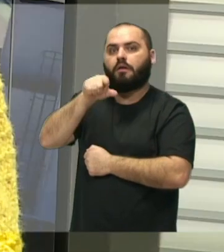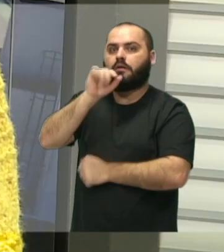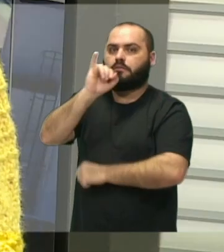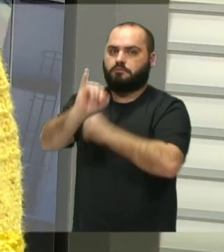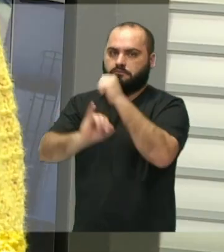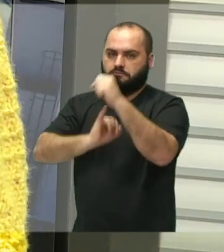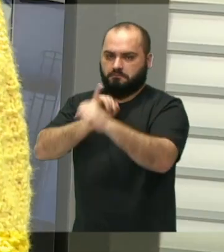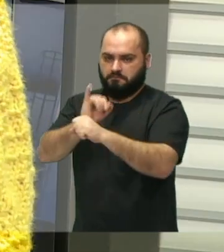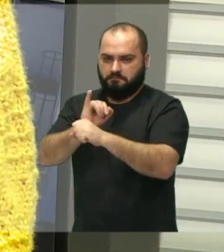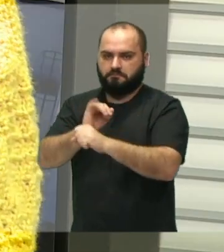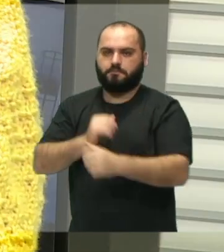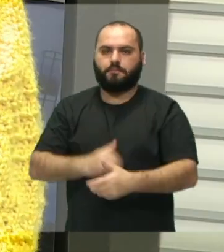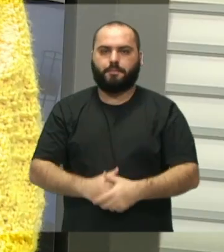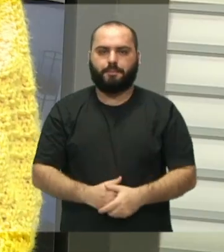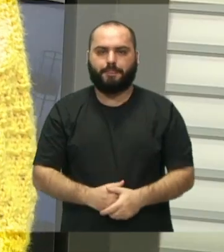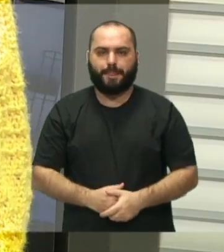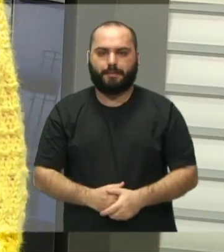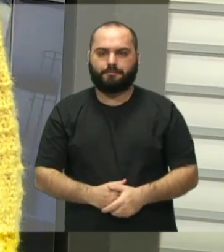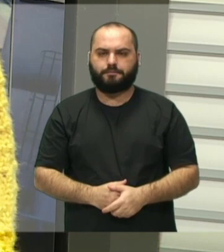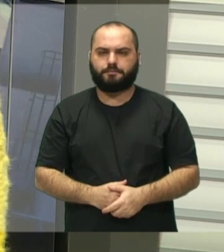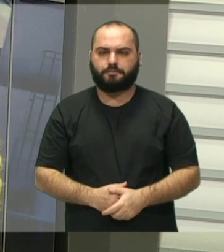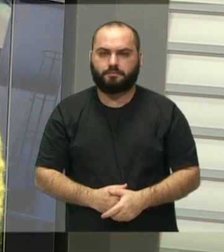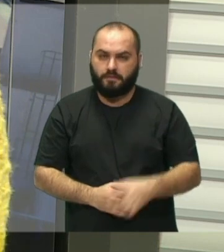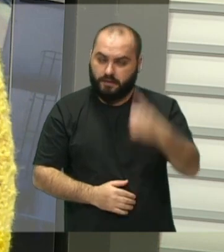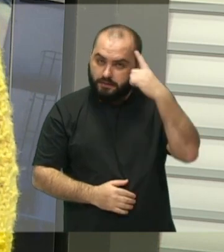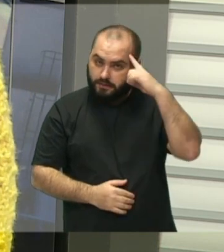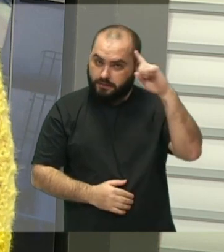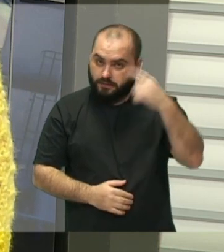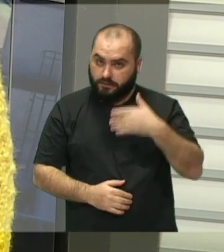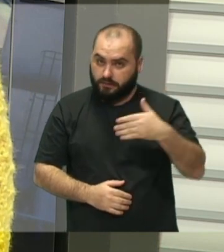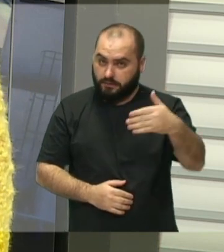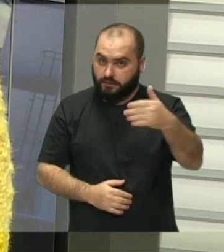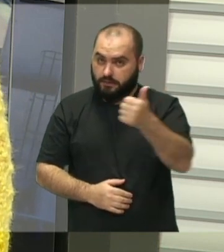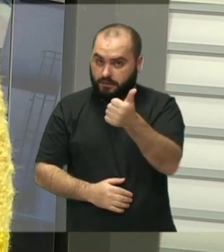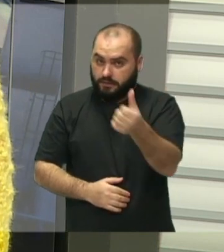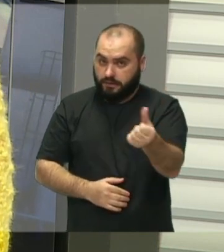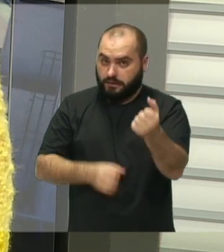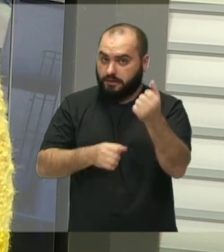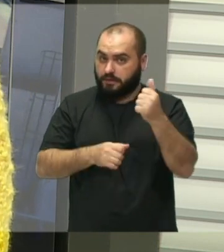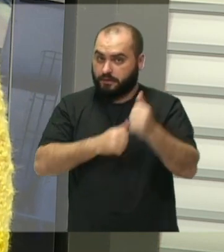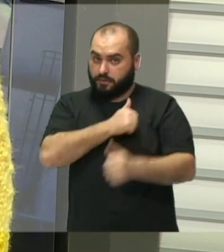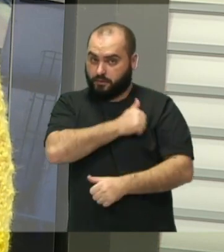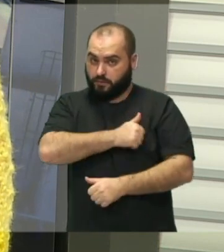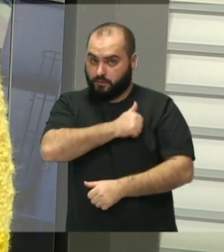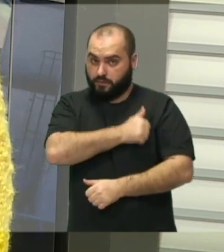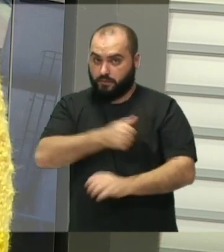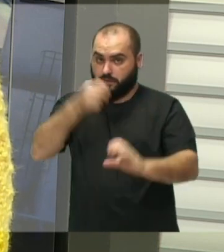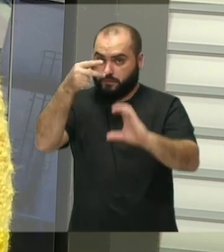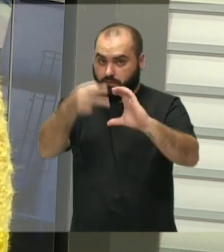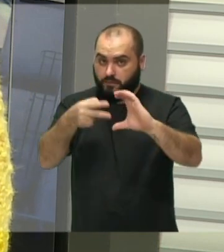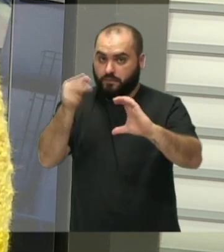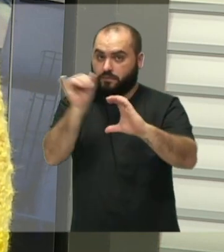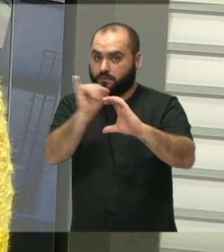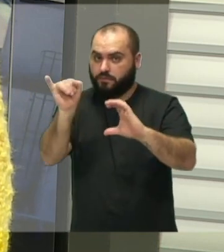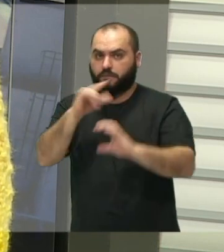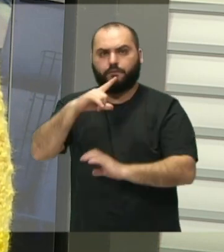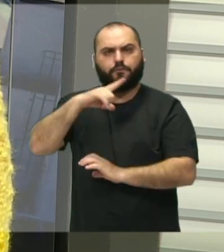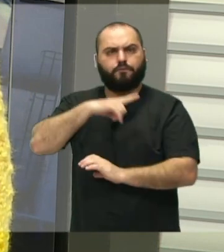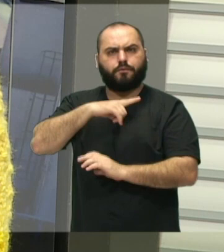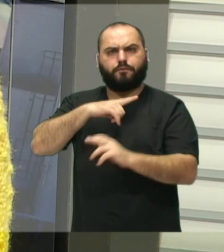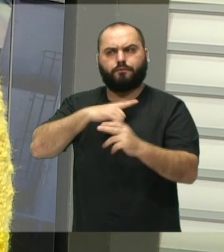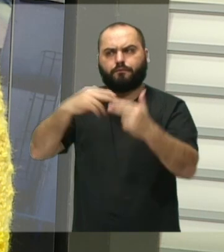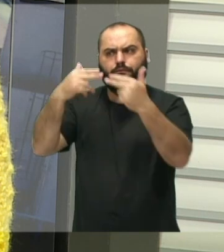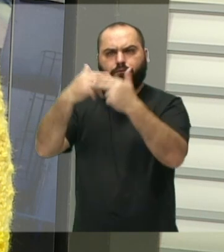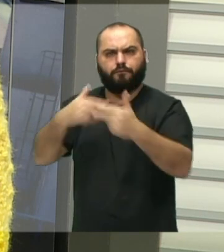internet. A partir do próximo dia 16 de agosto, a Câmara de Vereadores de Itajaí vai sediar uma série de